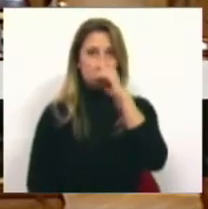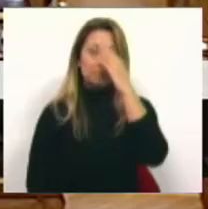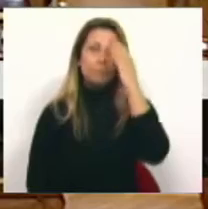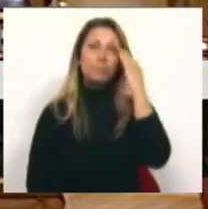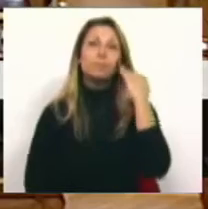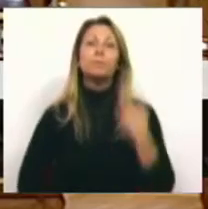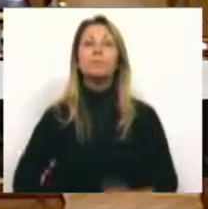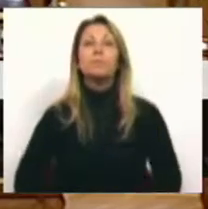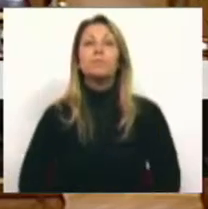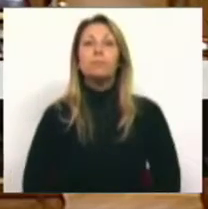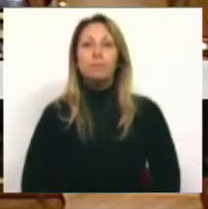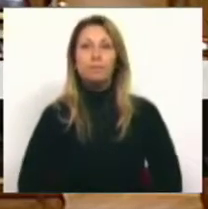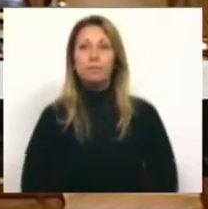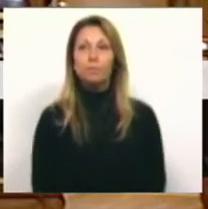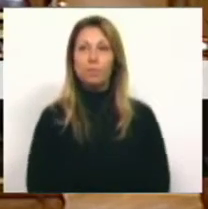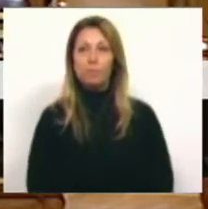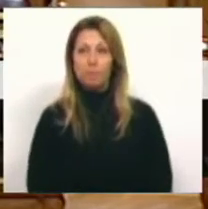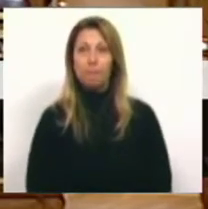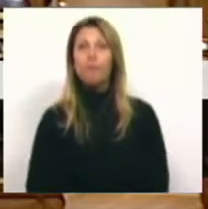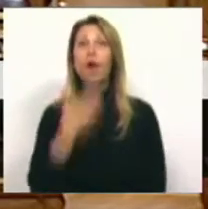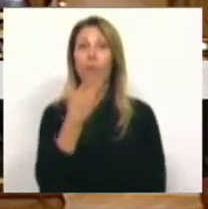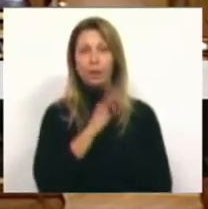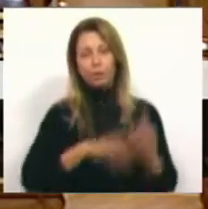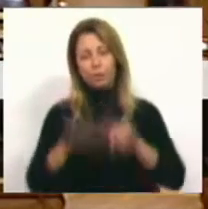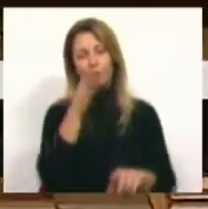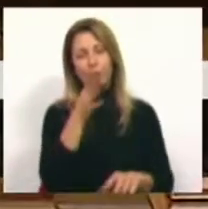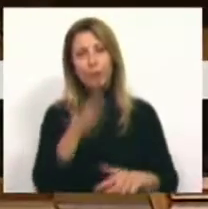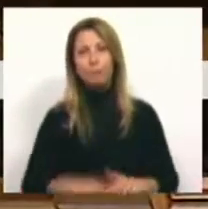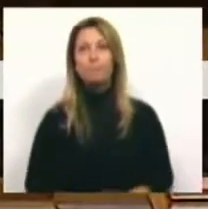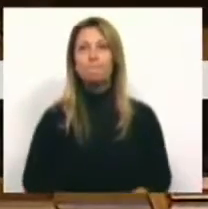Obrigado, Sr. Deputado. E agora...